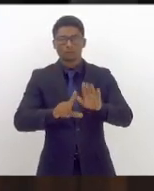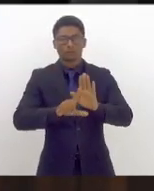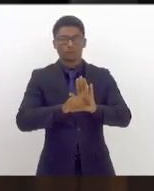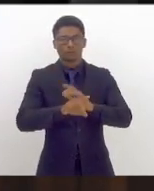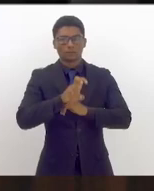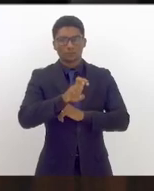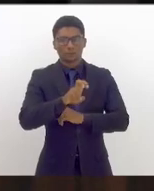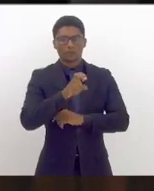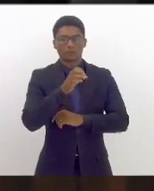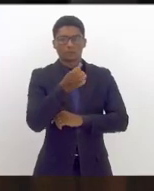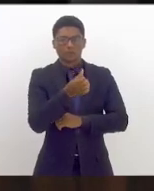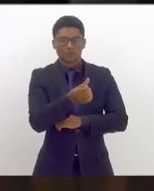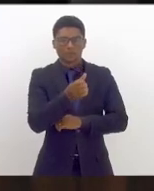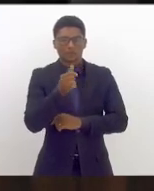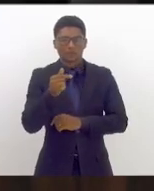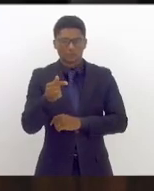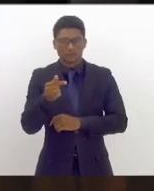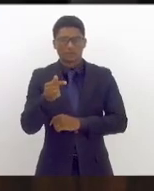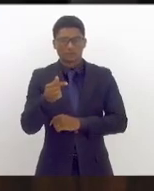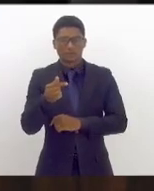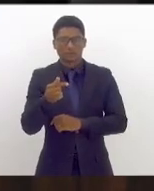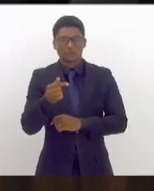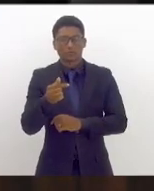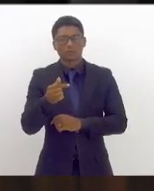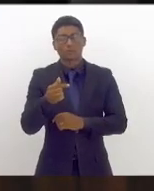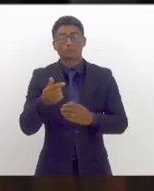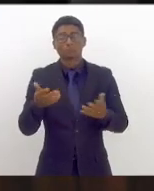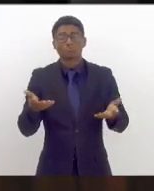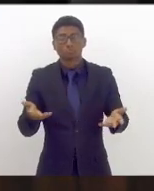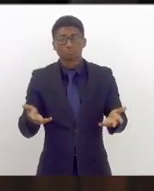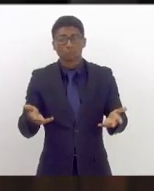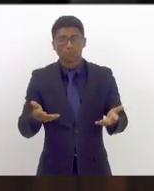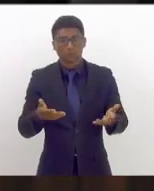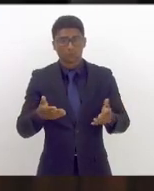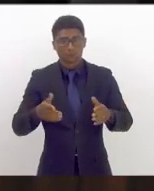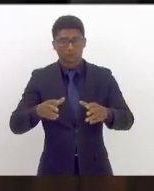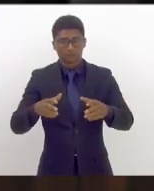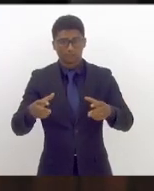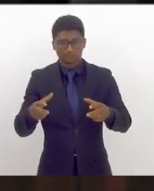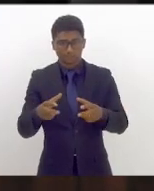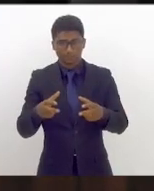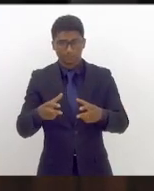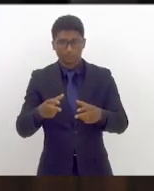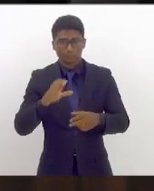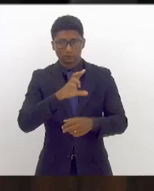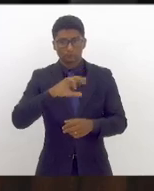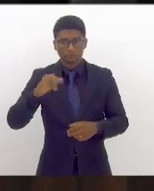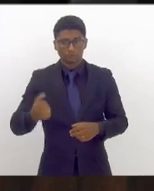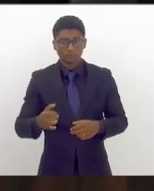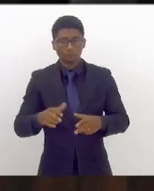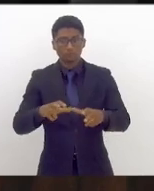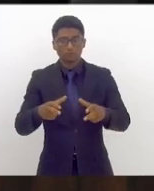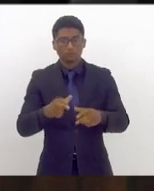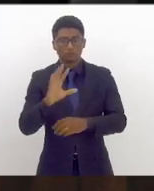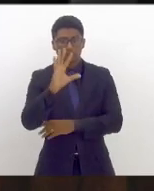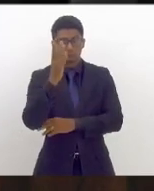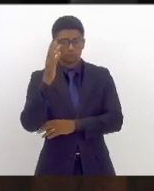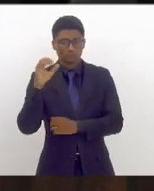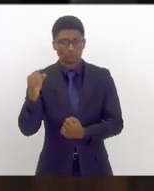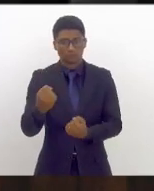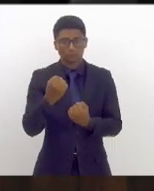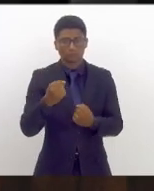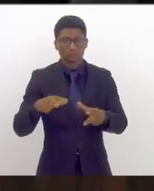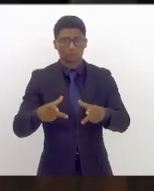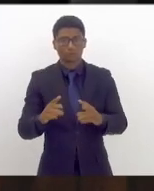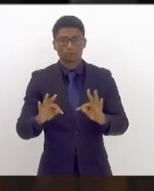de Nove de Julho de 2007 e da outras providências dependendo de pareceres das comissões quais são Justiça defesa do meio ambiente agricultura Ciência